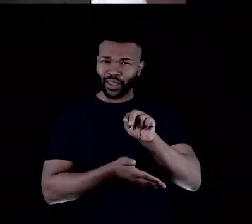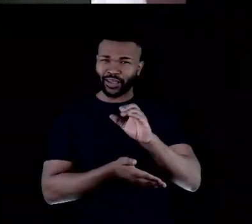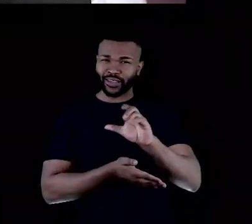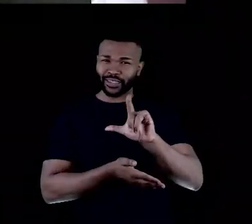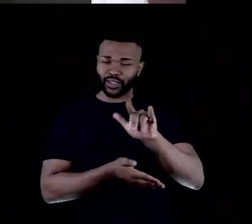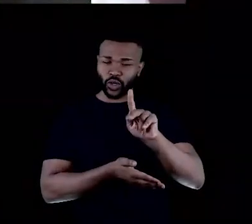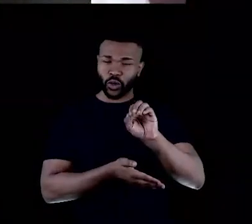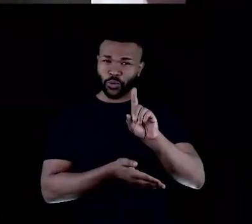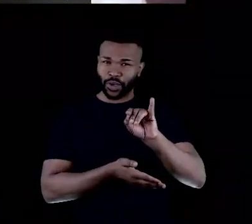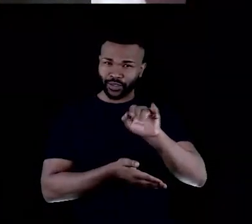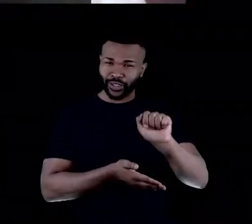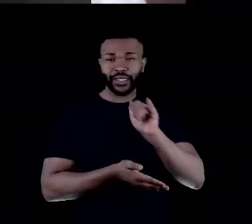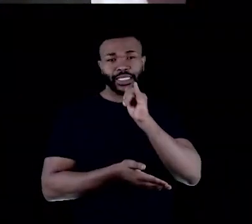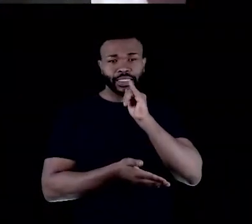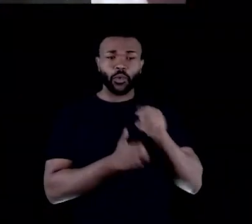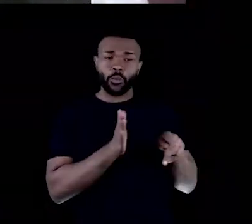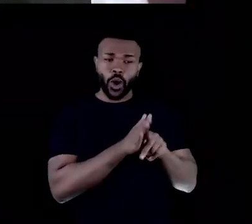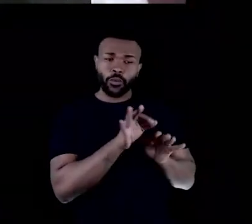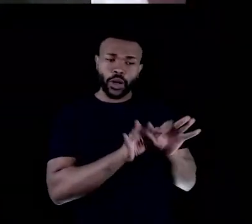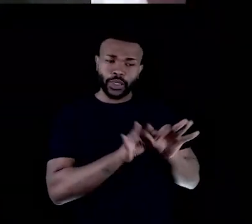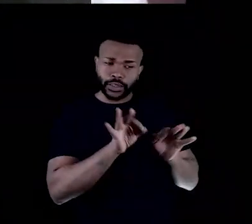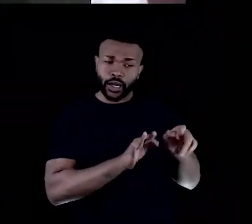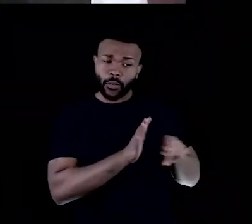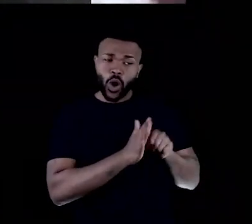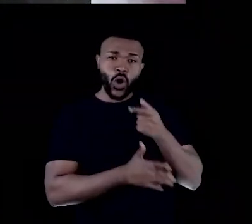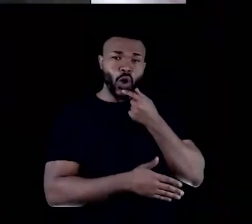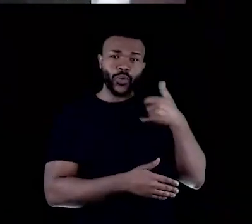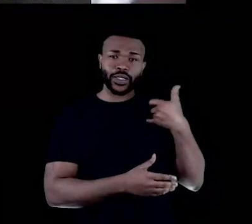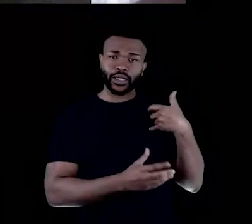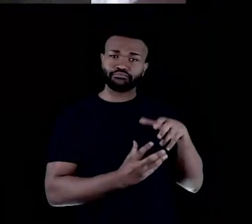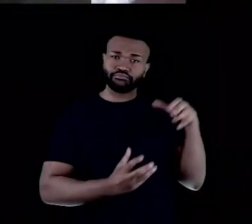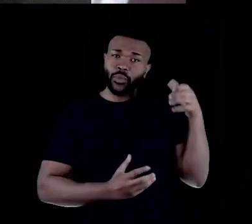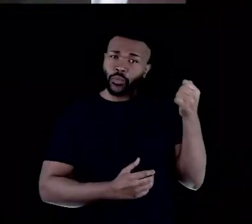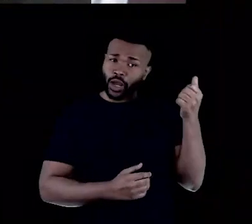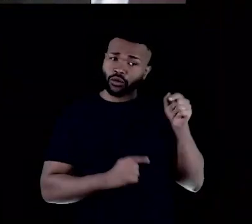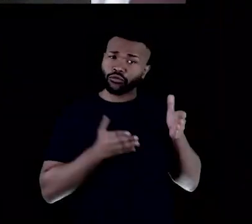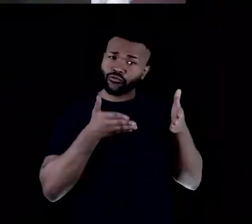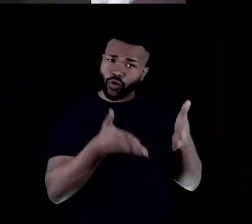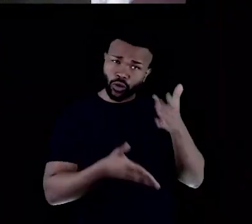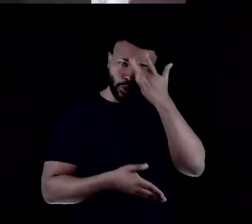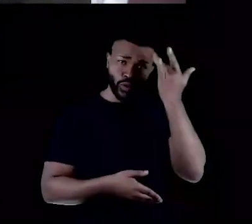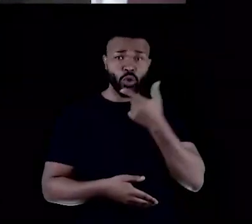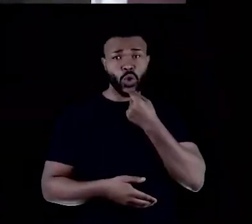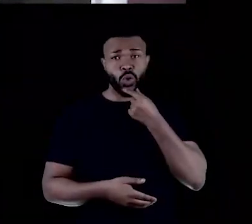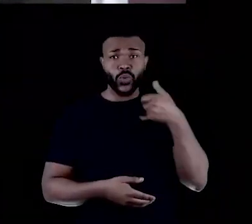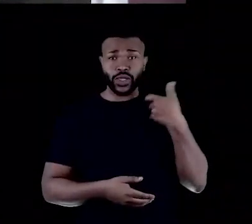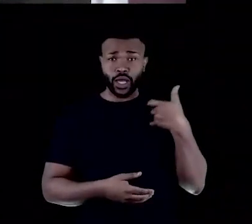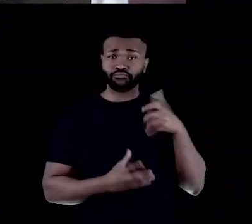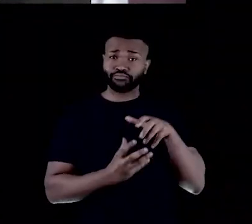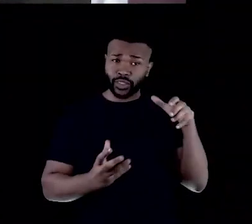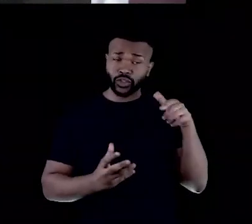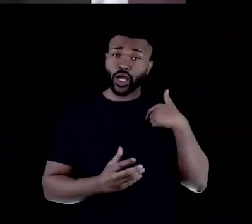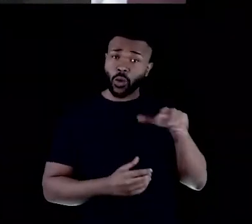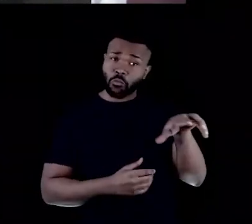A enciclopédia é uma coisa feita por homens brancos velhos para homens brancos, futuros homens brancos velhos. Perfeito. É, eu gosto de recontextualizar,